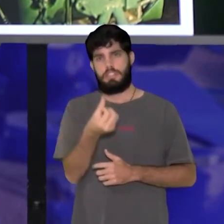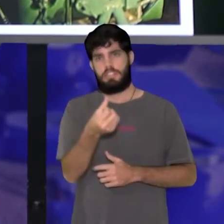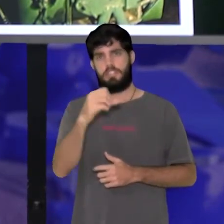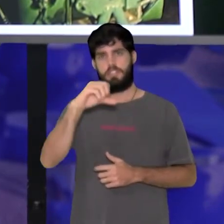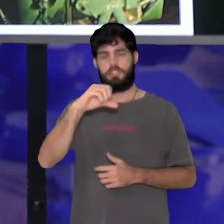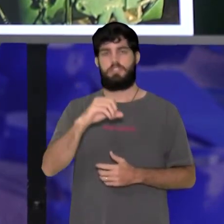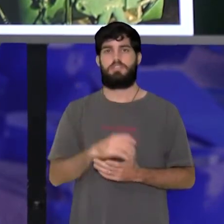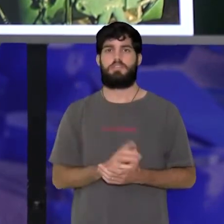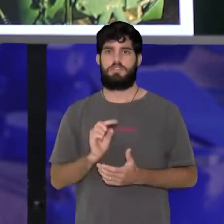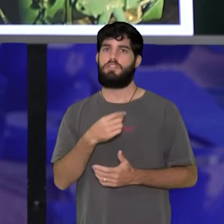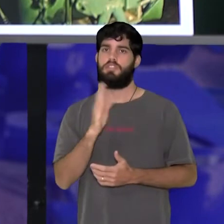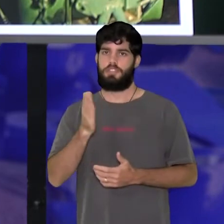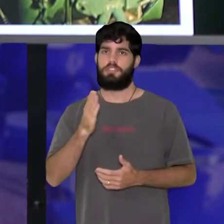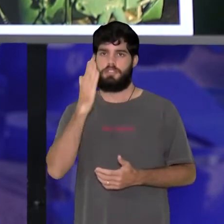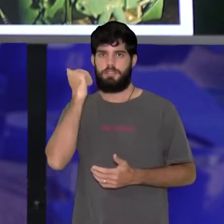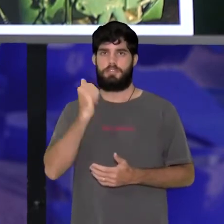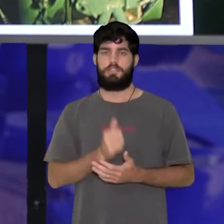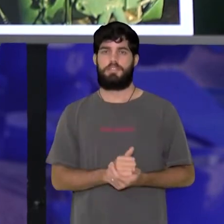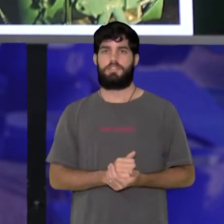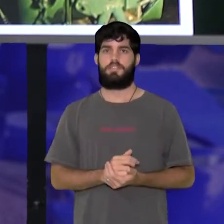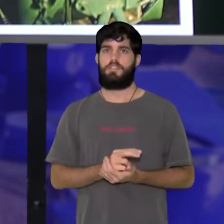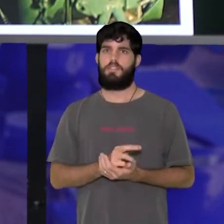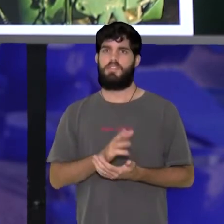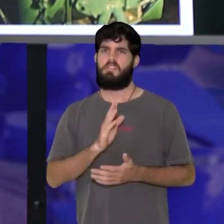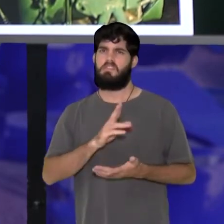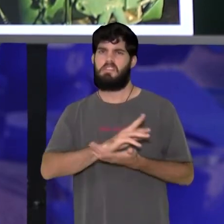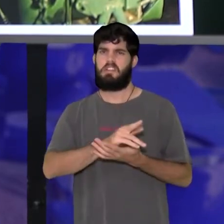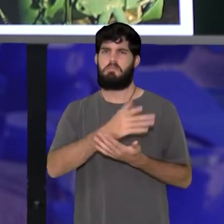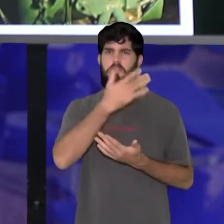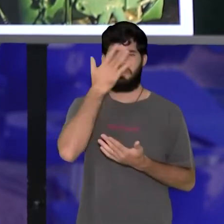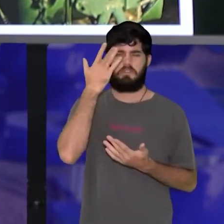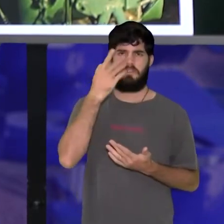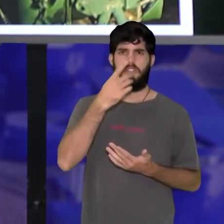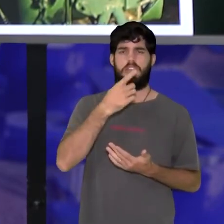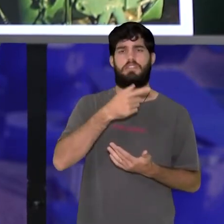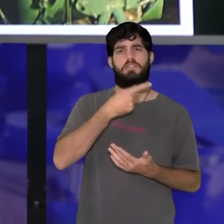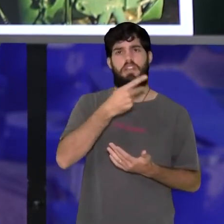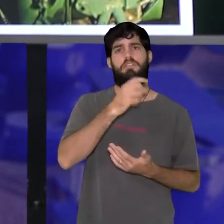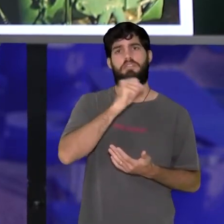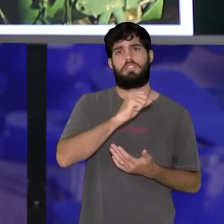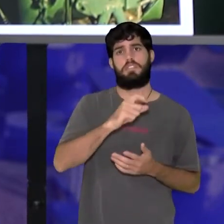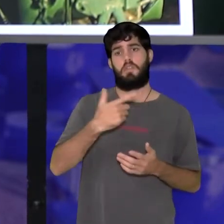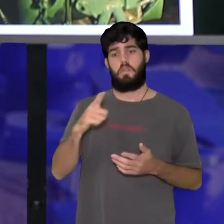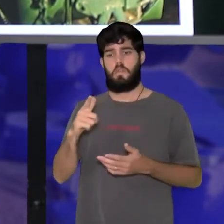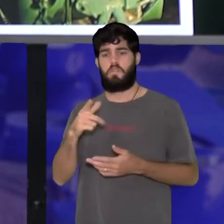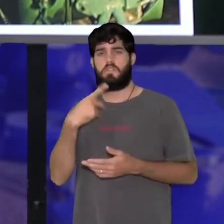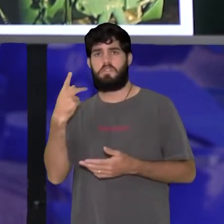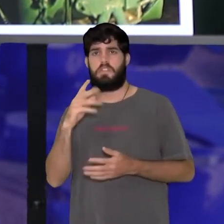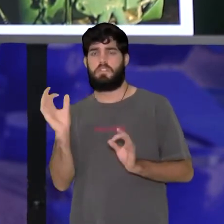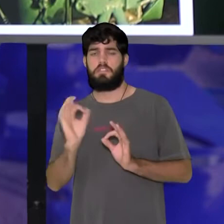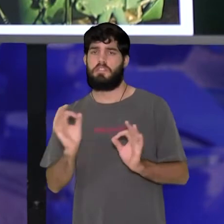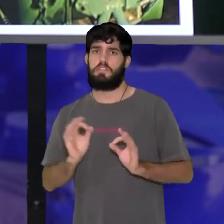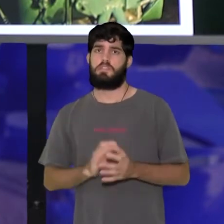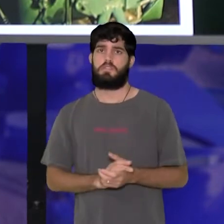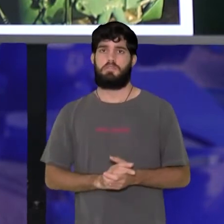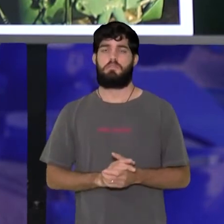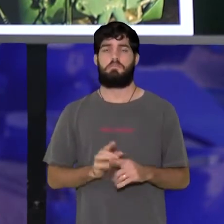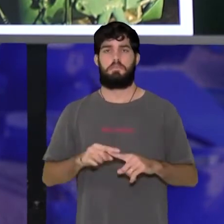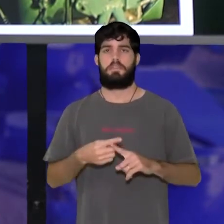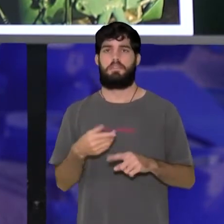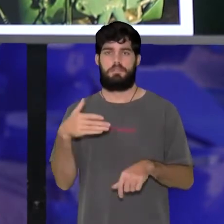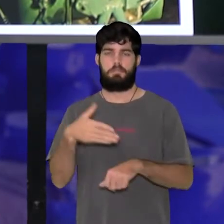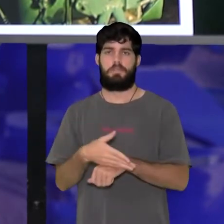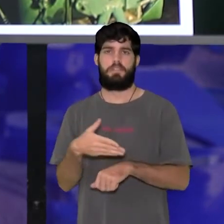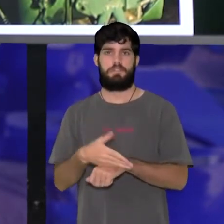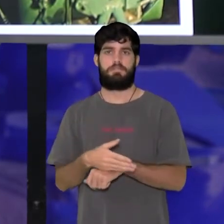1969, como a gente bem sabe. Muita gente diz que sim, outros dizem que é uma invenção. O fato é que isso faz parte da corrida